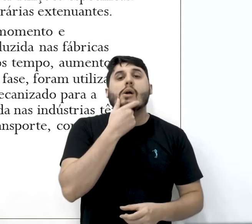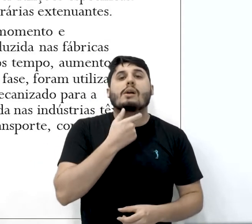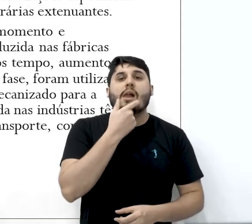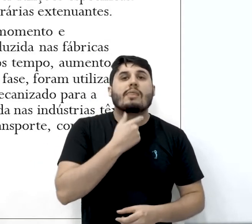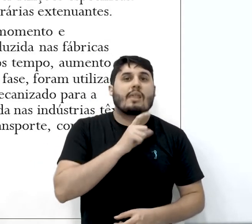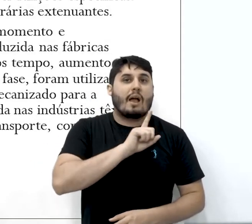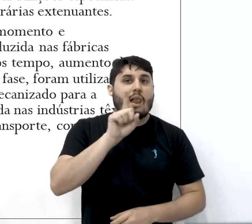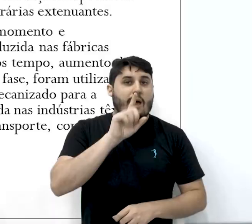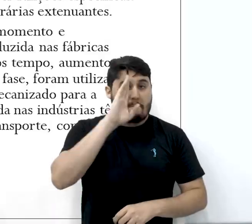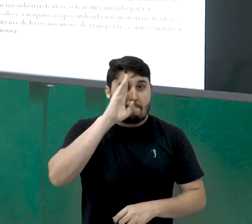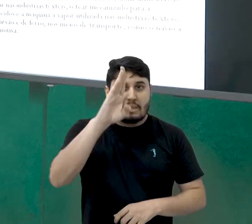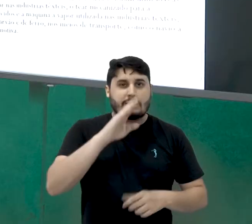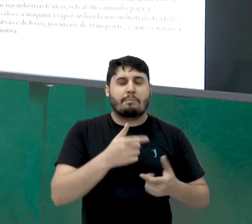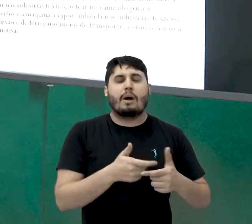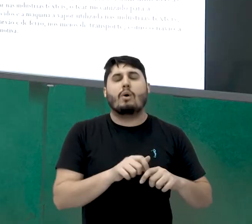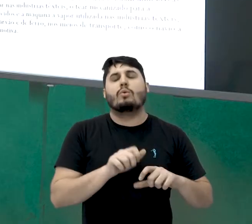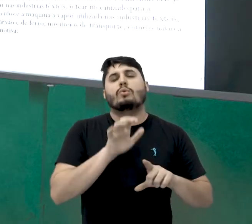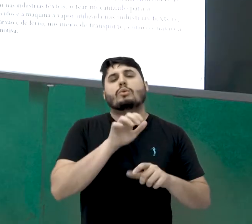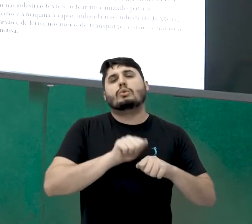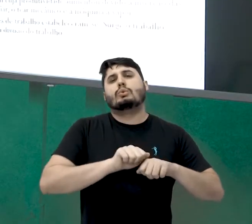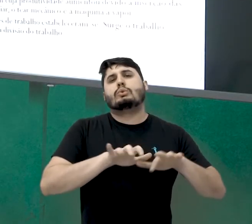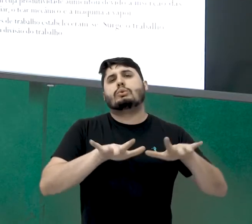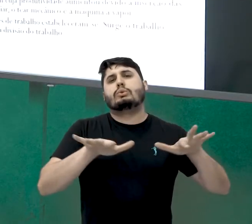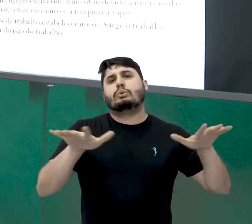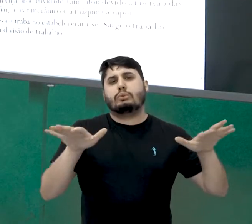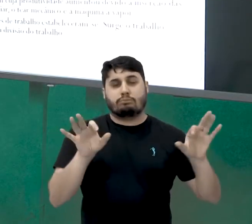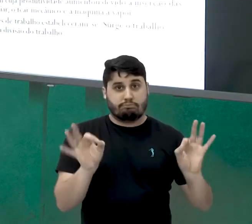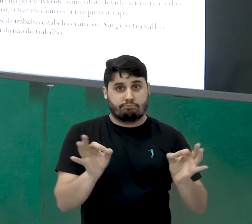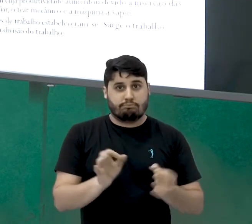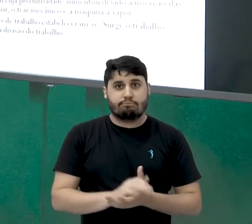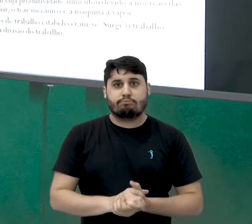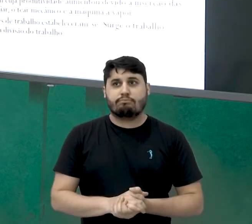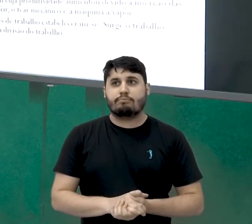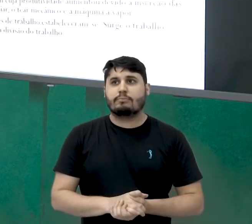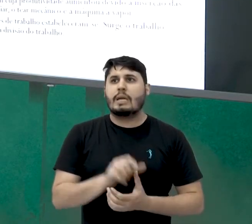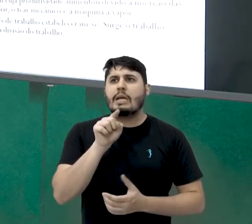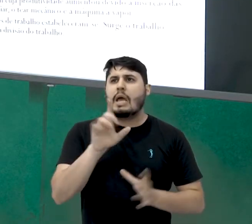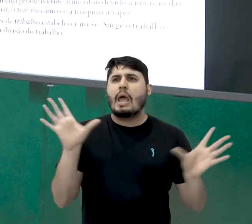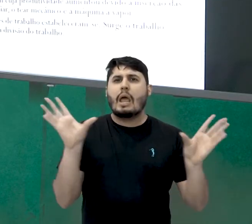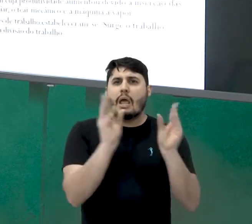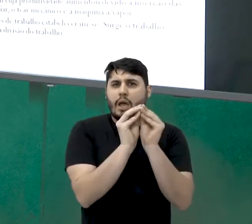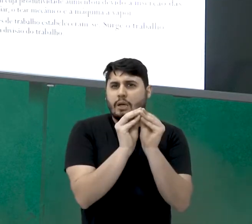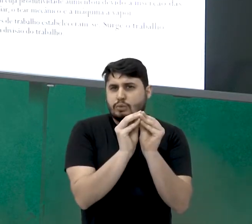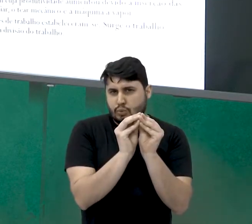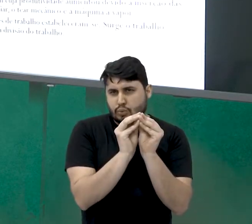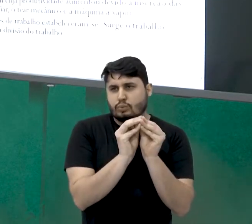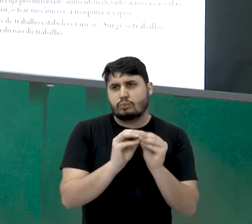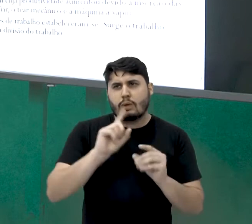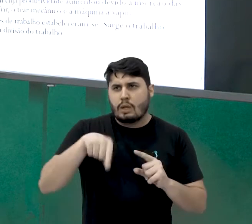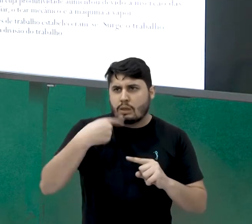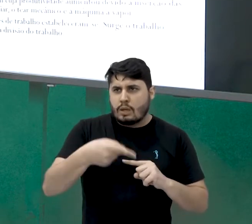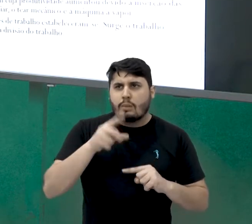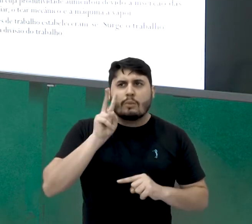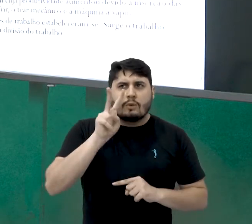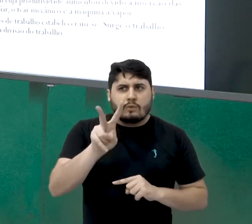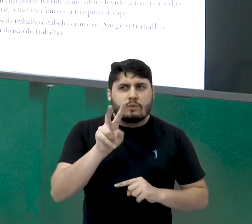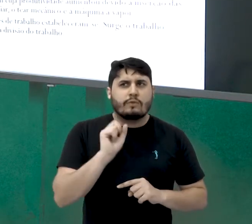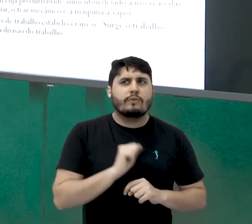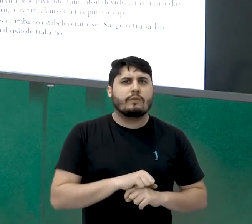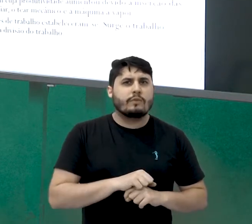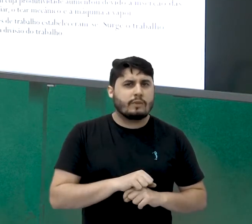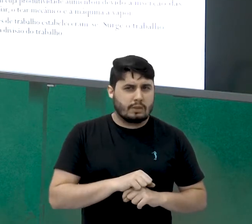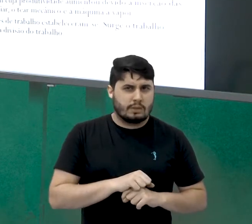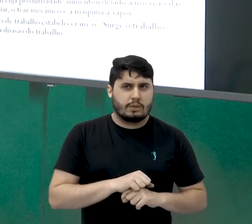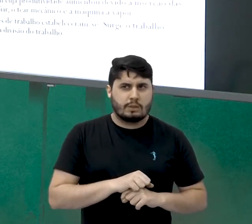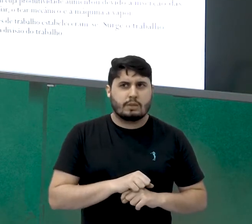Revolução Industrial. Beleza, galera? Aqui tem um resumozinho, que depois vocês vão ver aí nos caracteres, né,